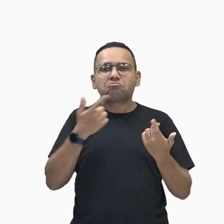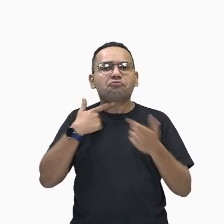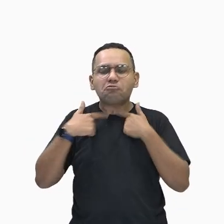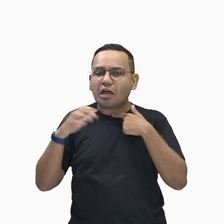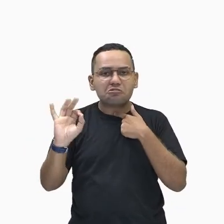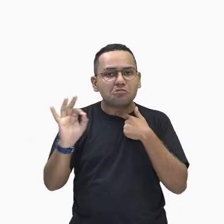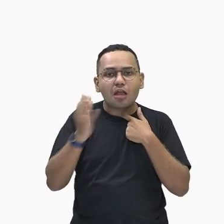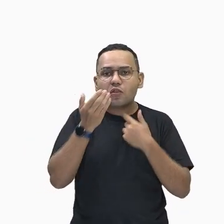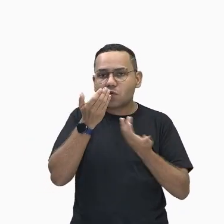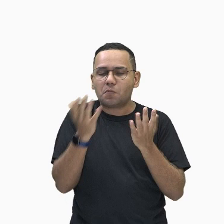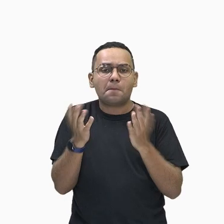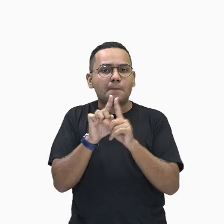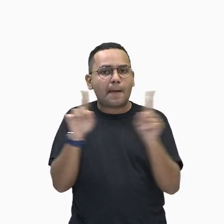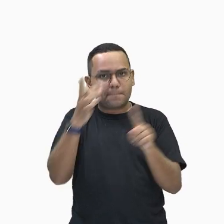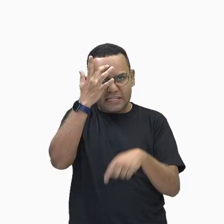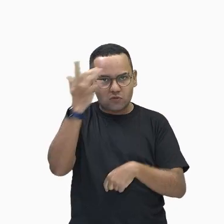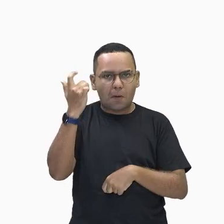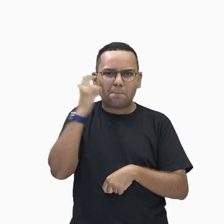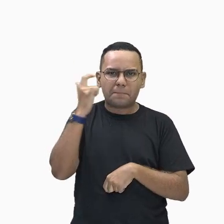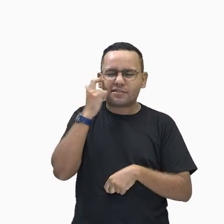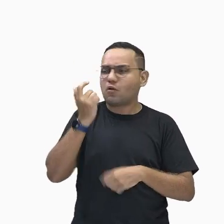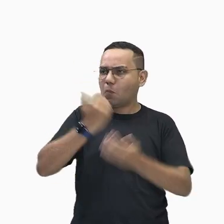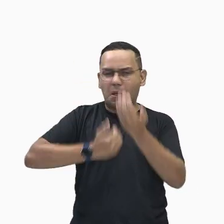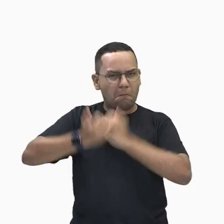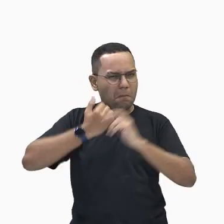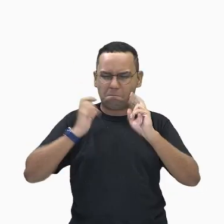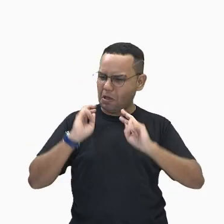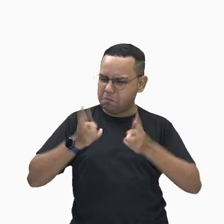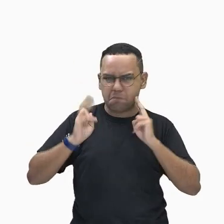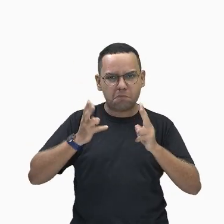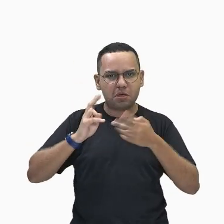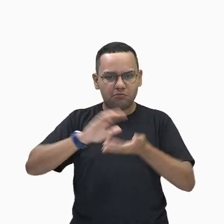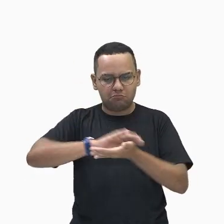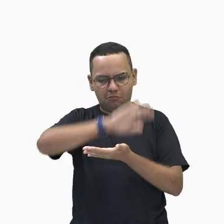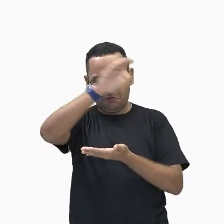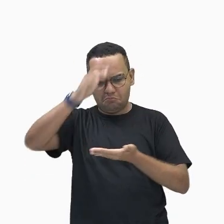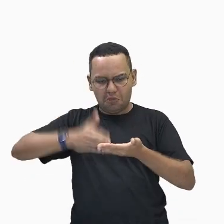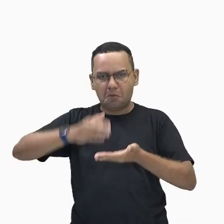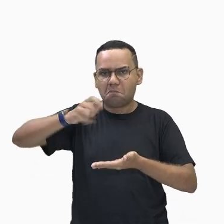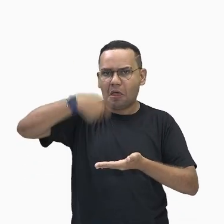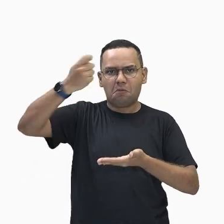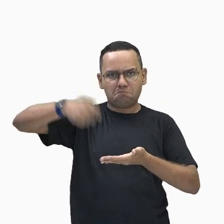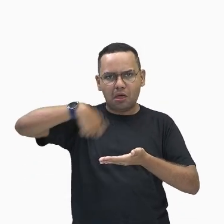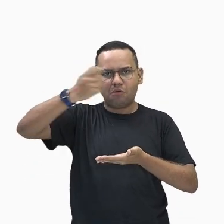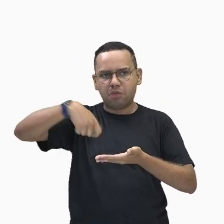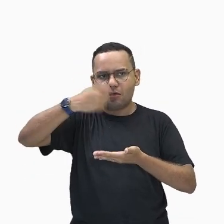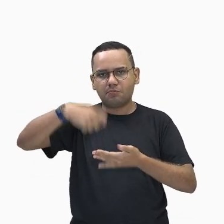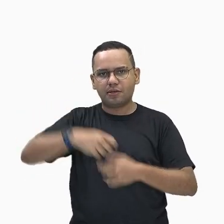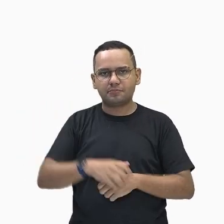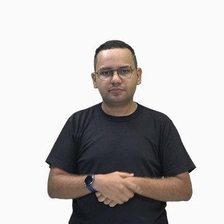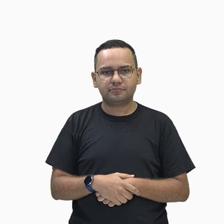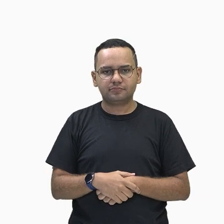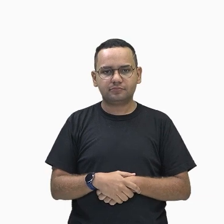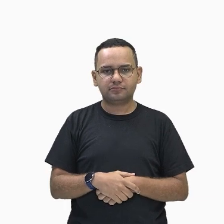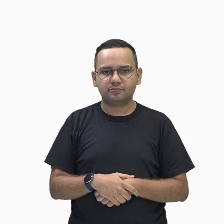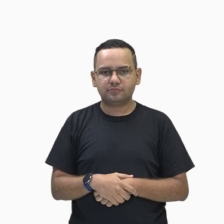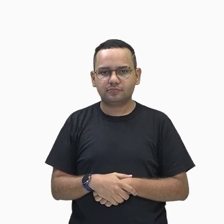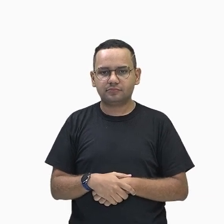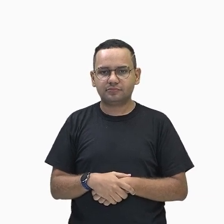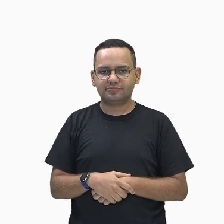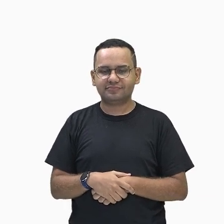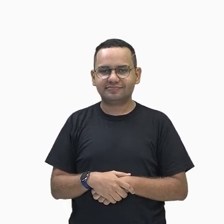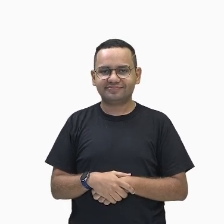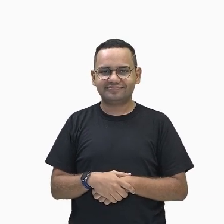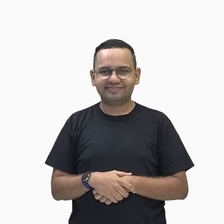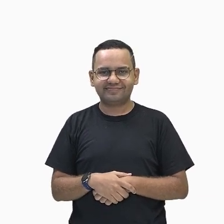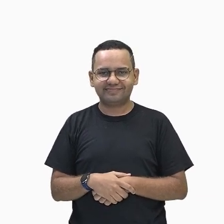o indivíduo faz essa ingestão exagerada de alimentos né e não tem seletividade ele come